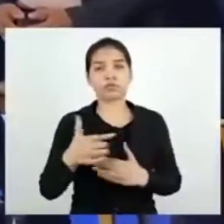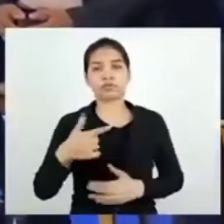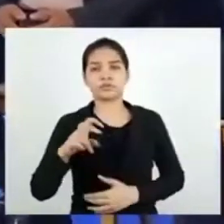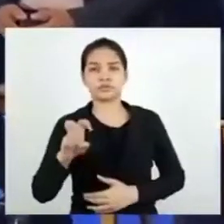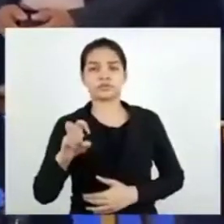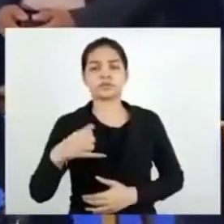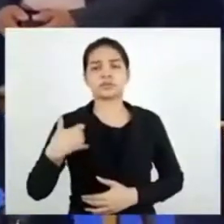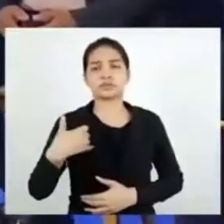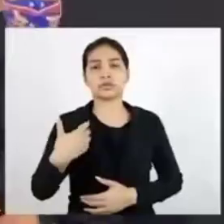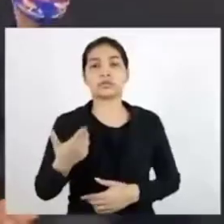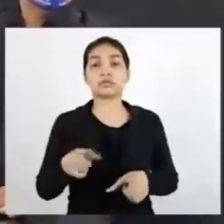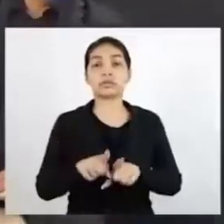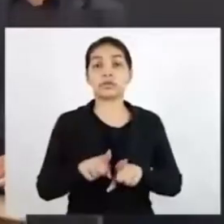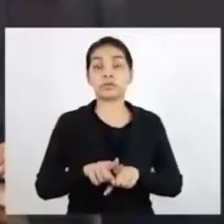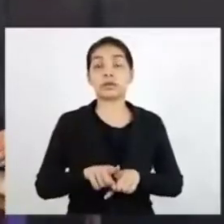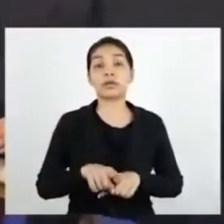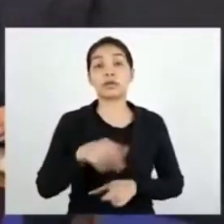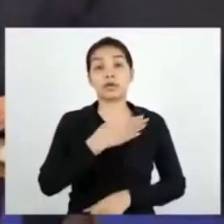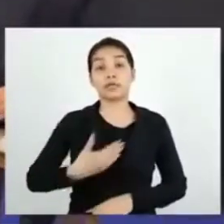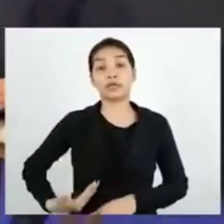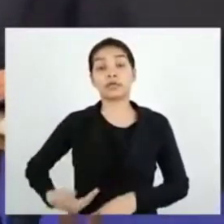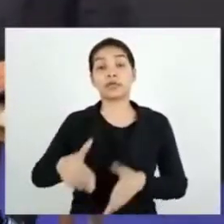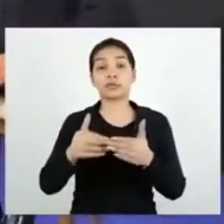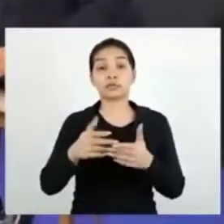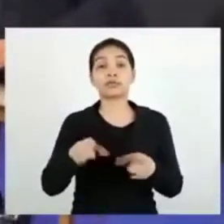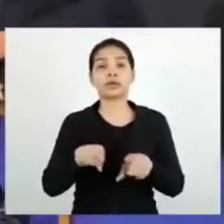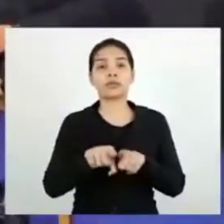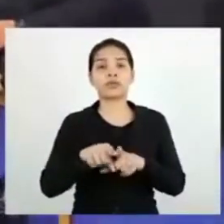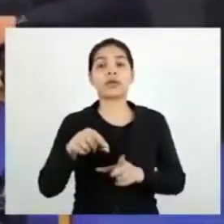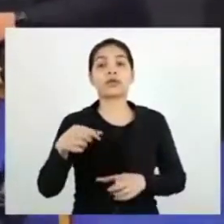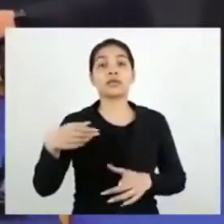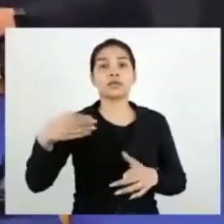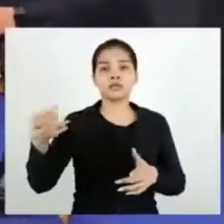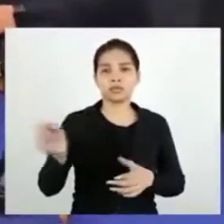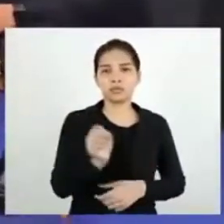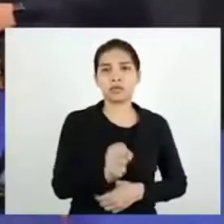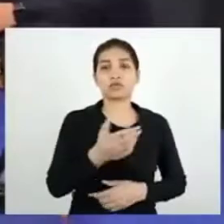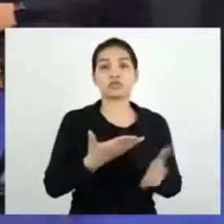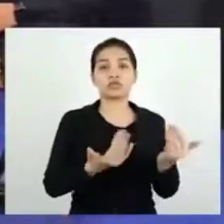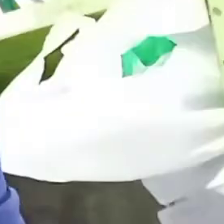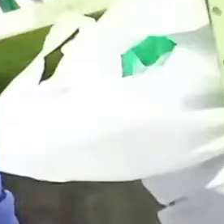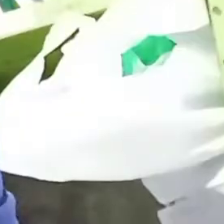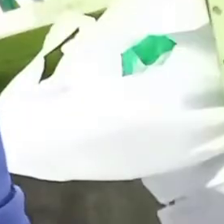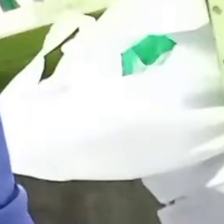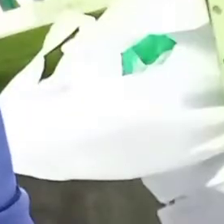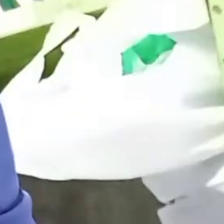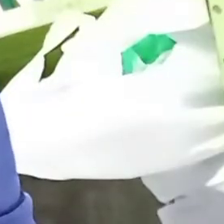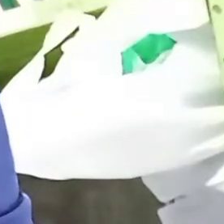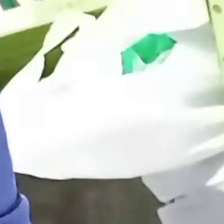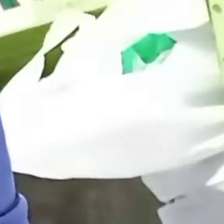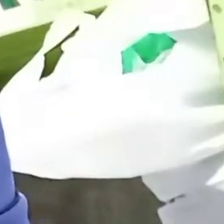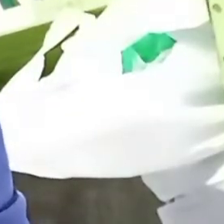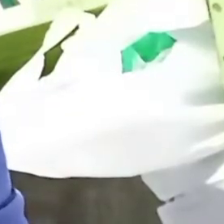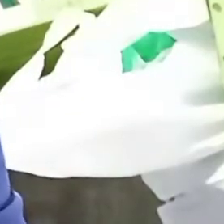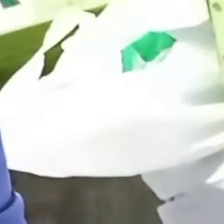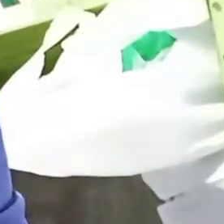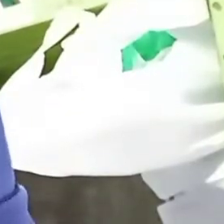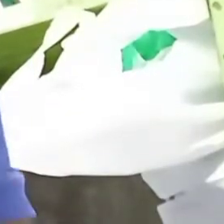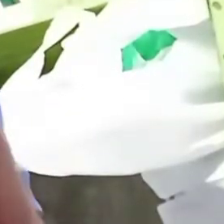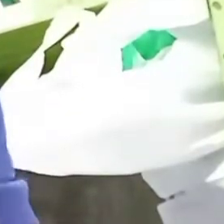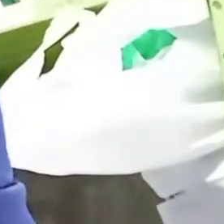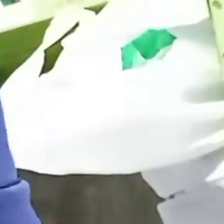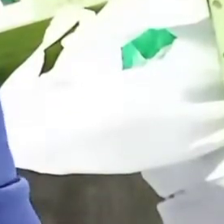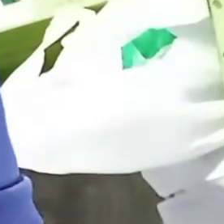também que sejam incluídos os jovens inscritos no PRONAF do governo federal. Olá pessoal, eu sou Francisco